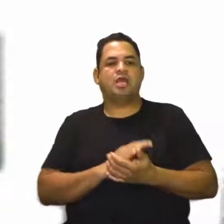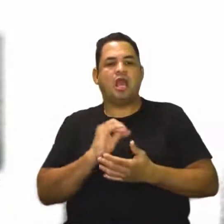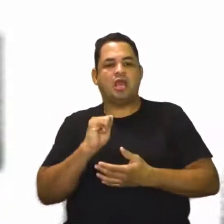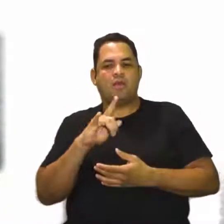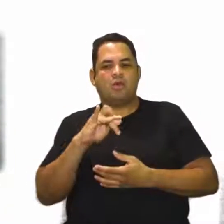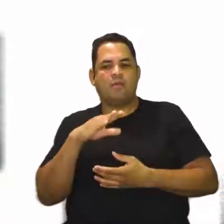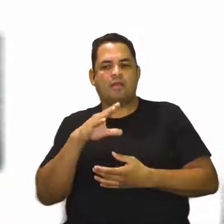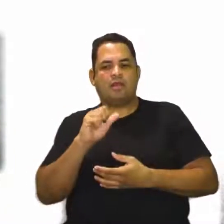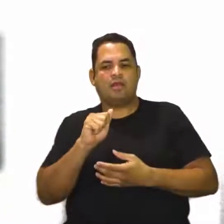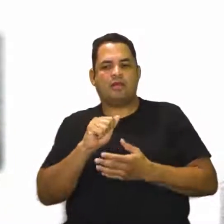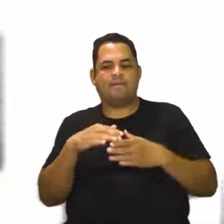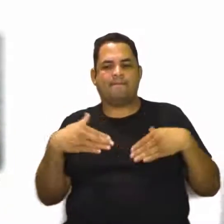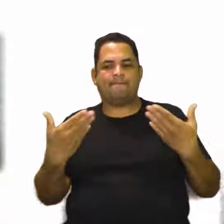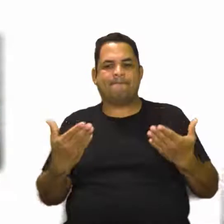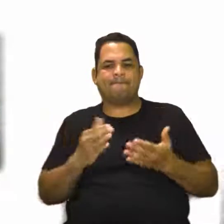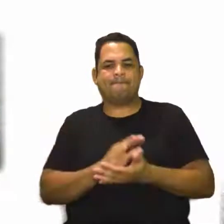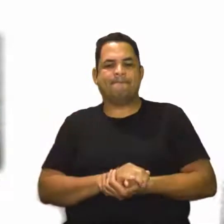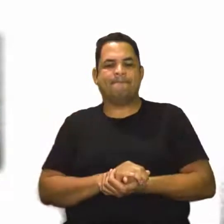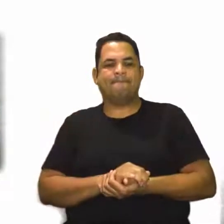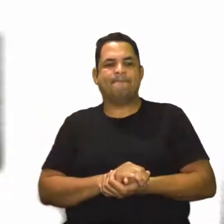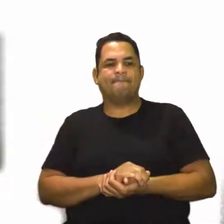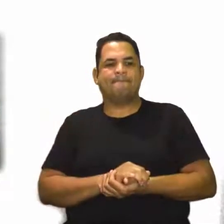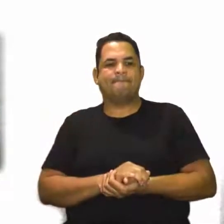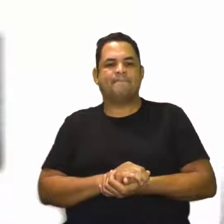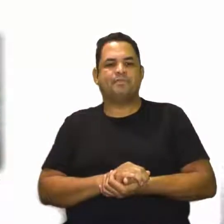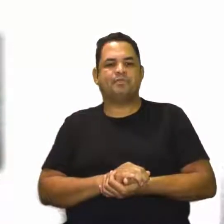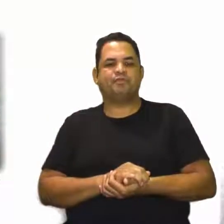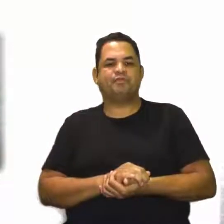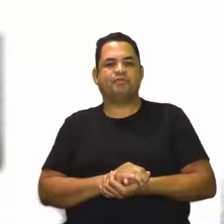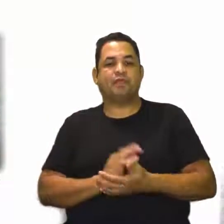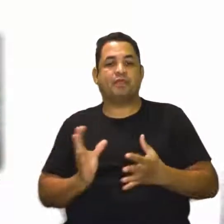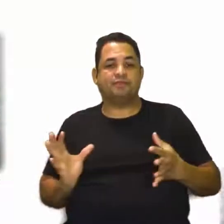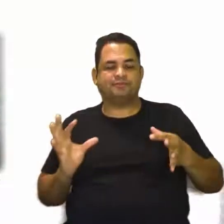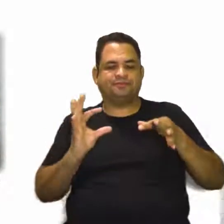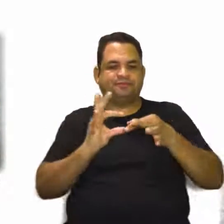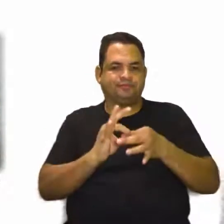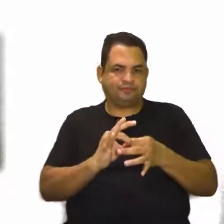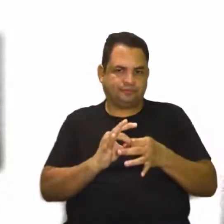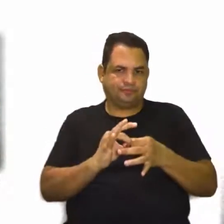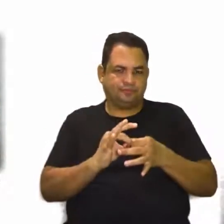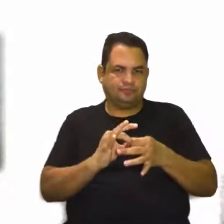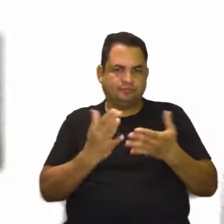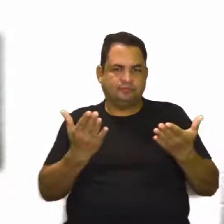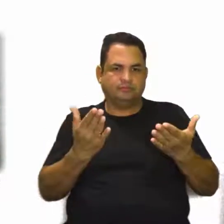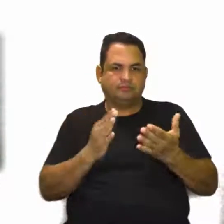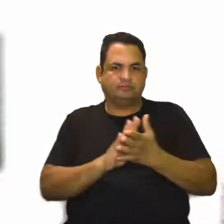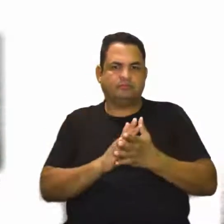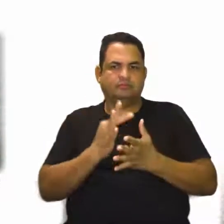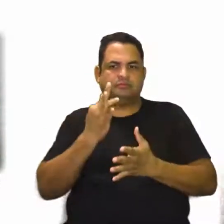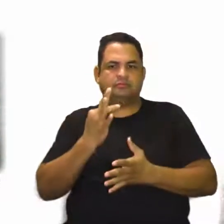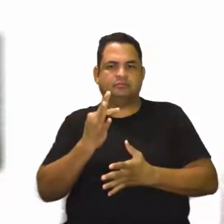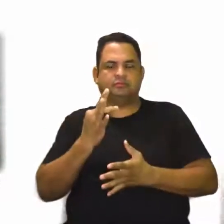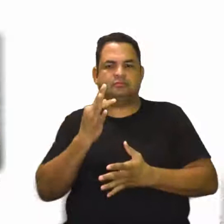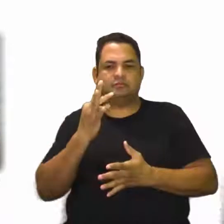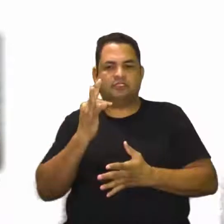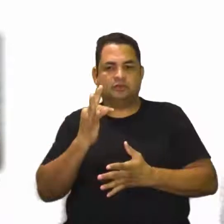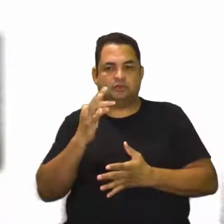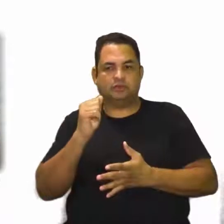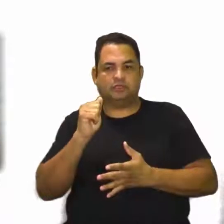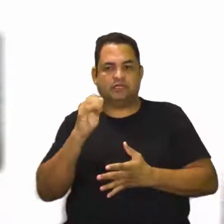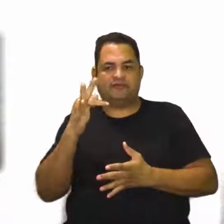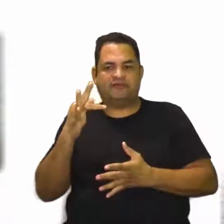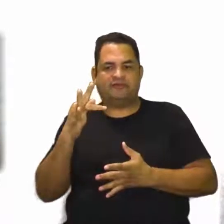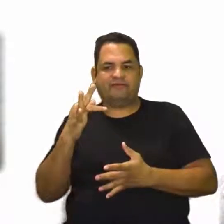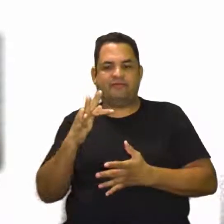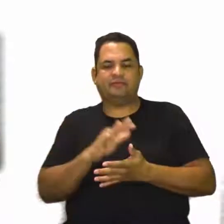essas capacidades físicas aqui, elas estão associadas ao TAF. Então, quando eu faço um